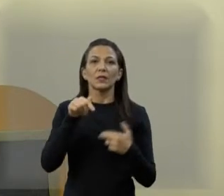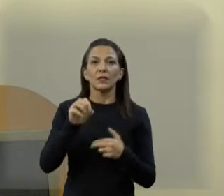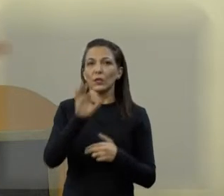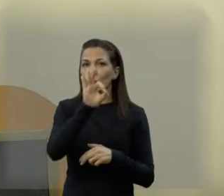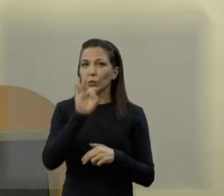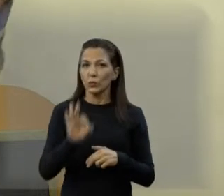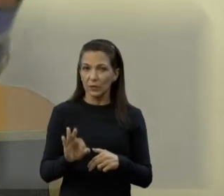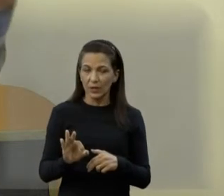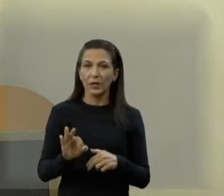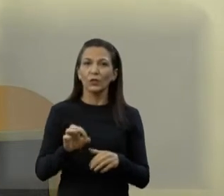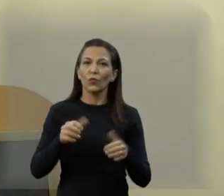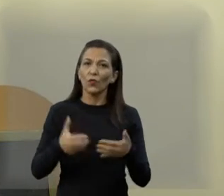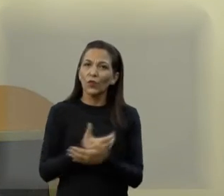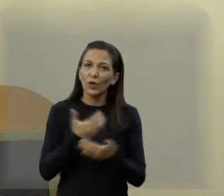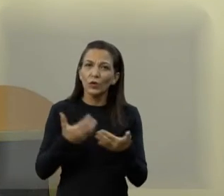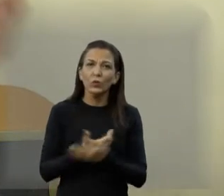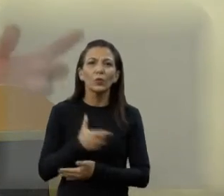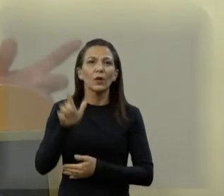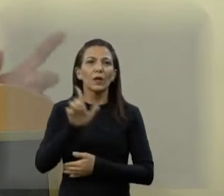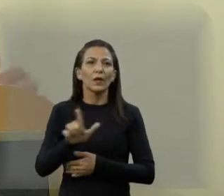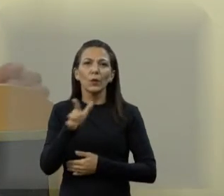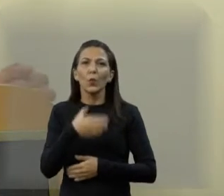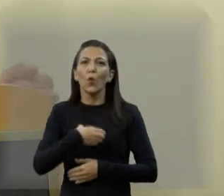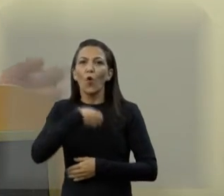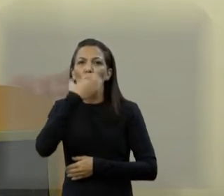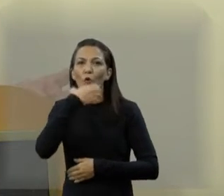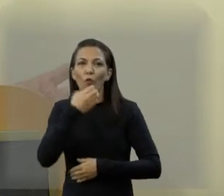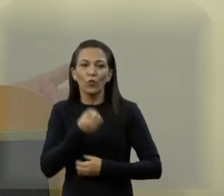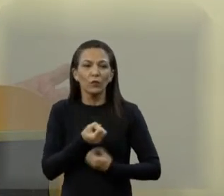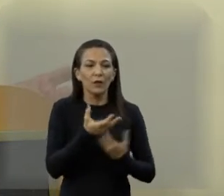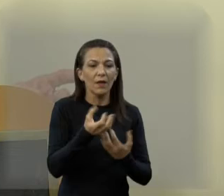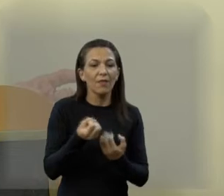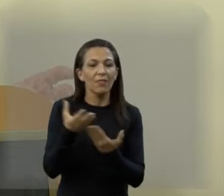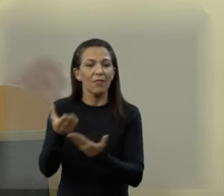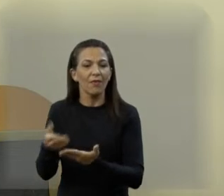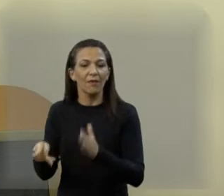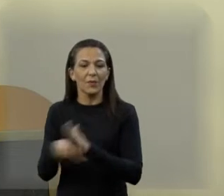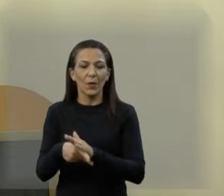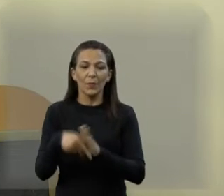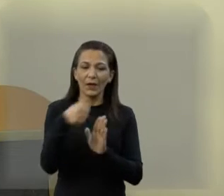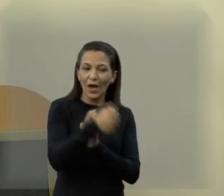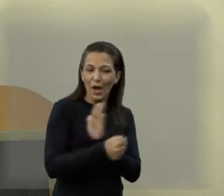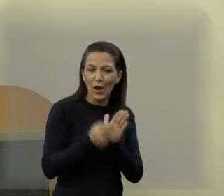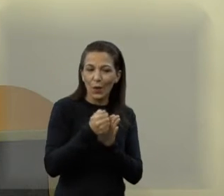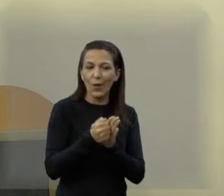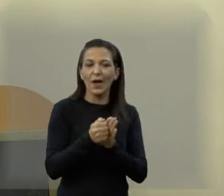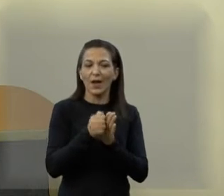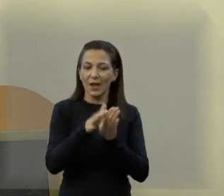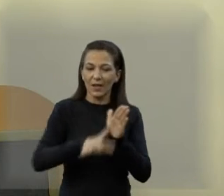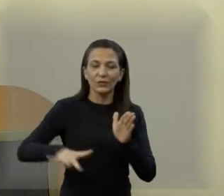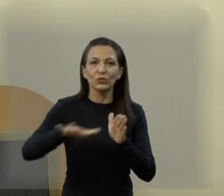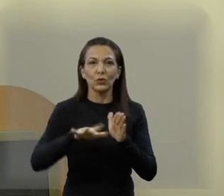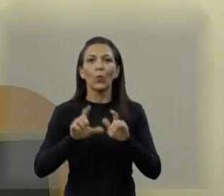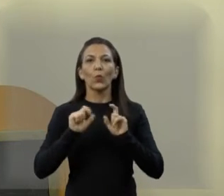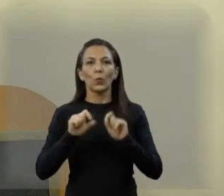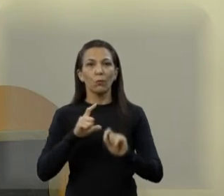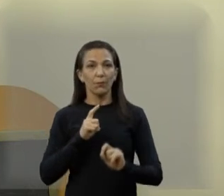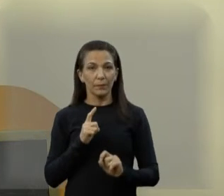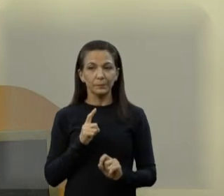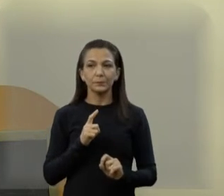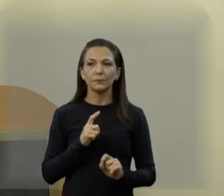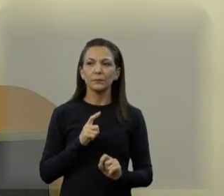alimentos como verduras legumes e frutas que aba o consumo de óleo de frutas em Araraquara e região sendo